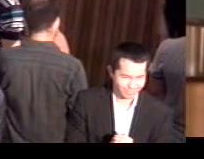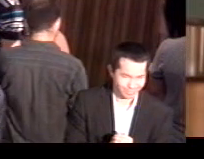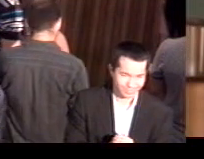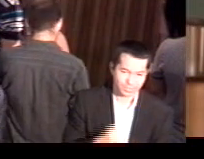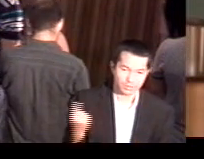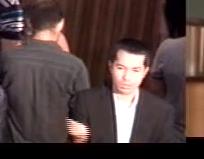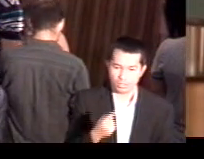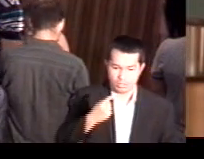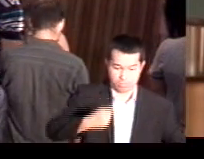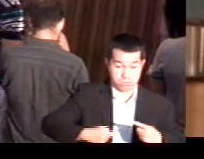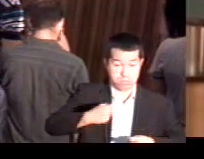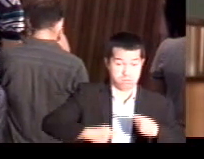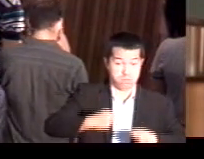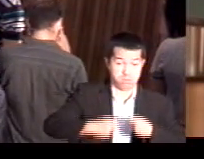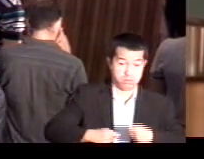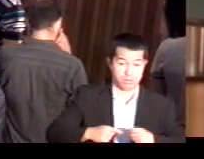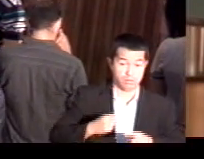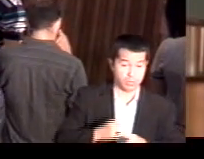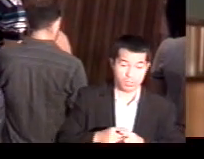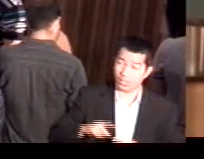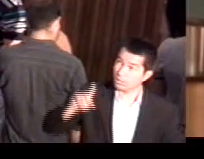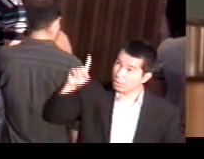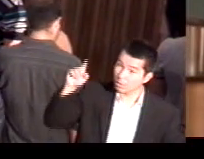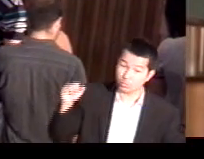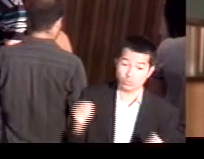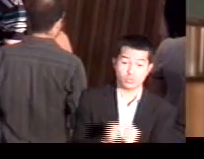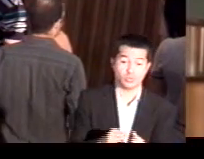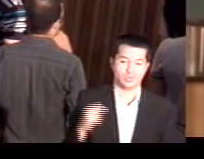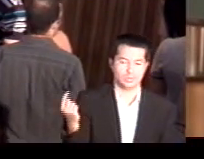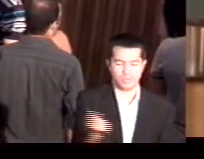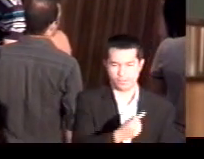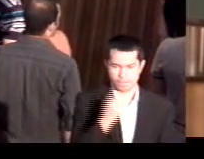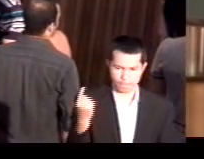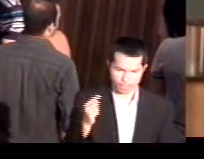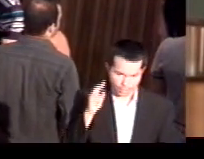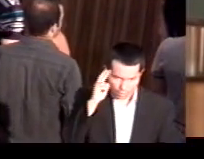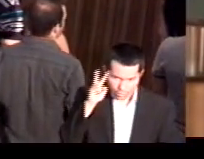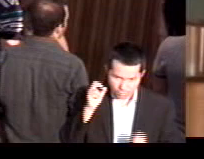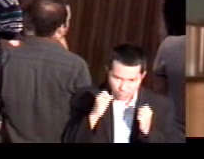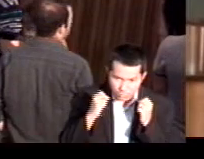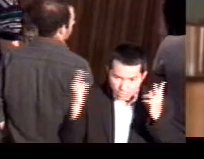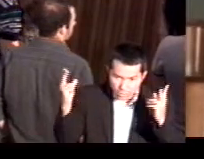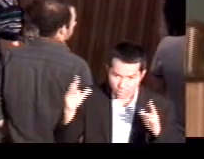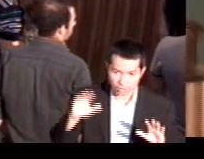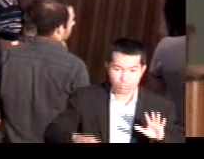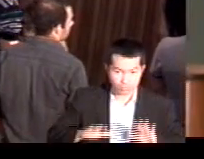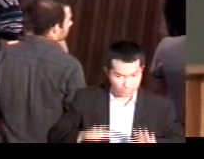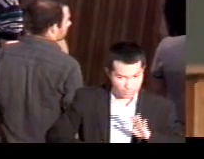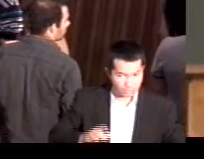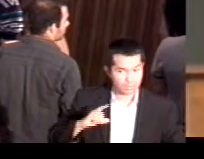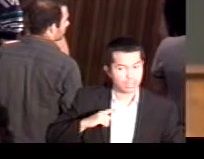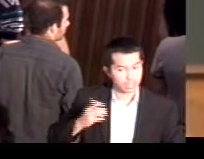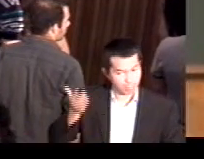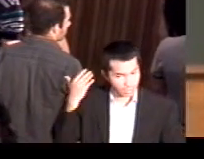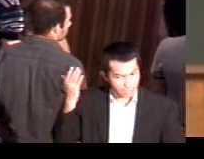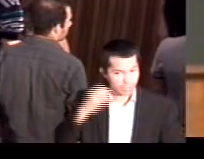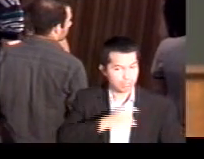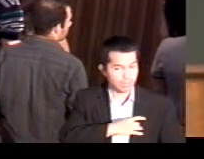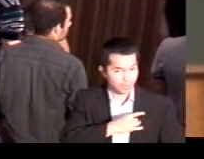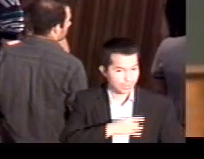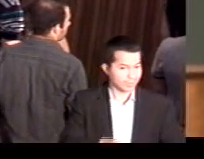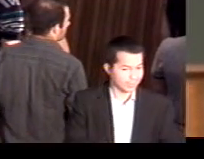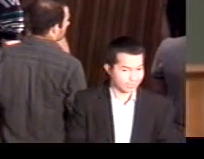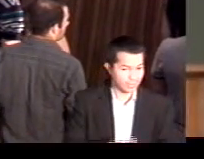batalha é do Senhor. Quando Moisés estava com medo, Deus disse para ele: a batalha é minha, a